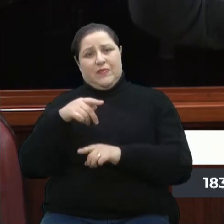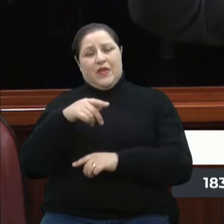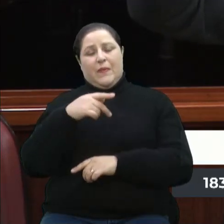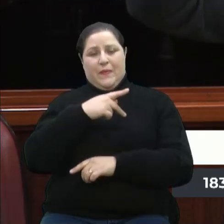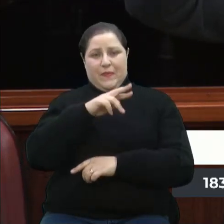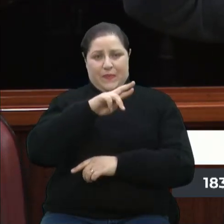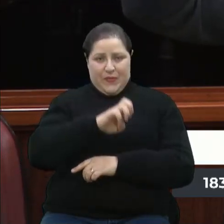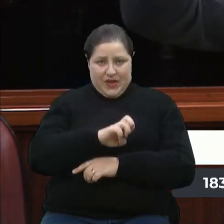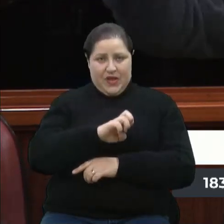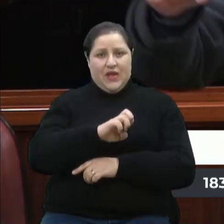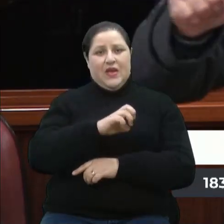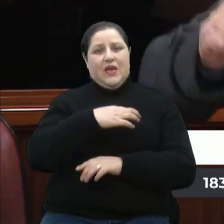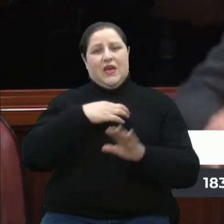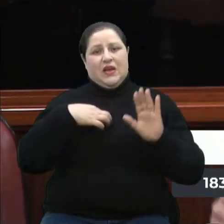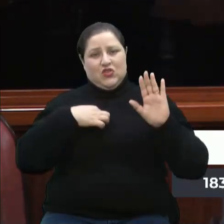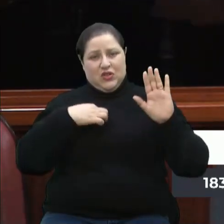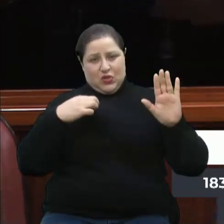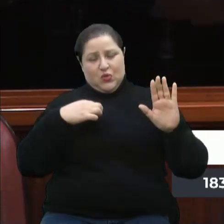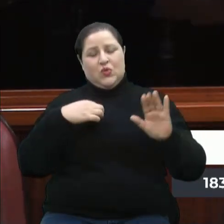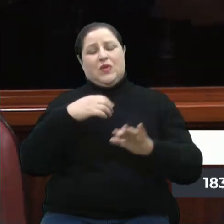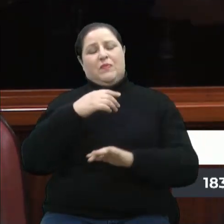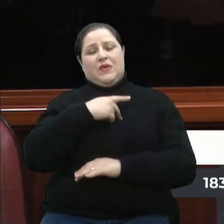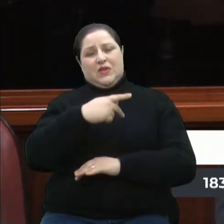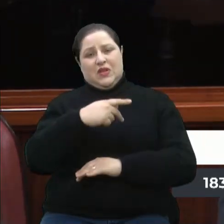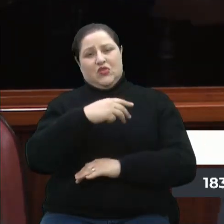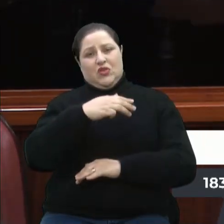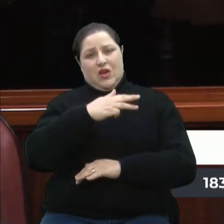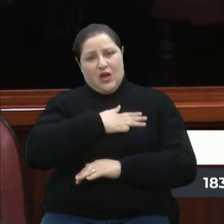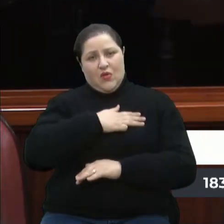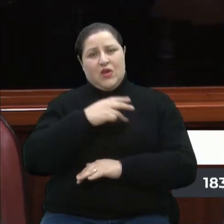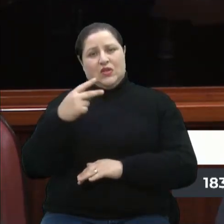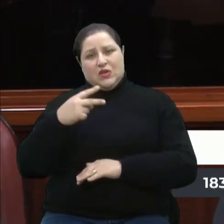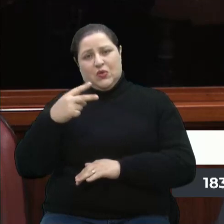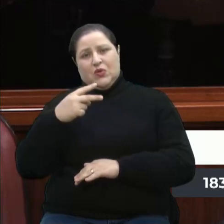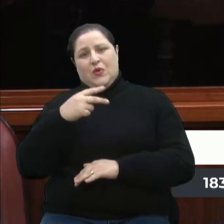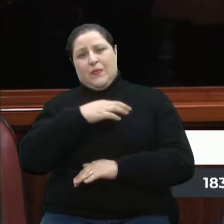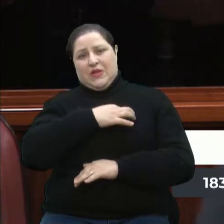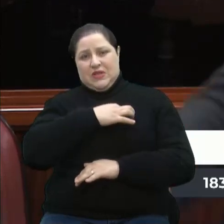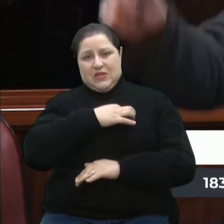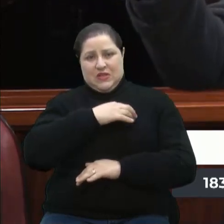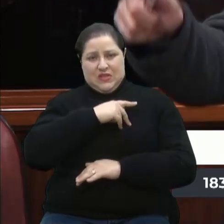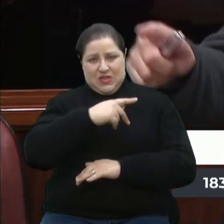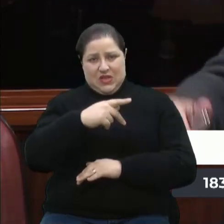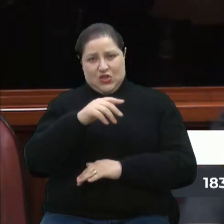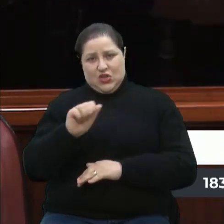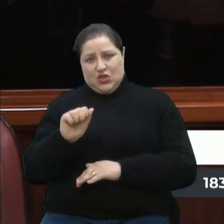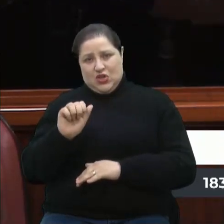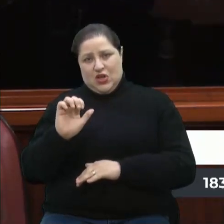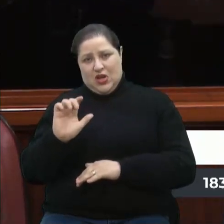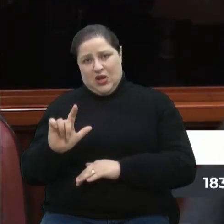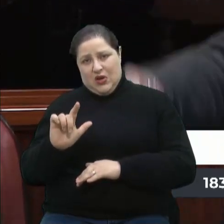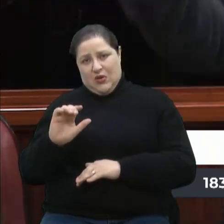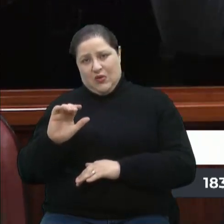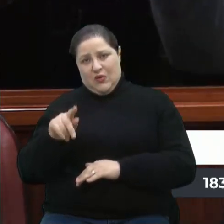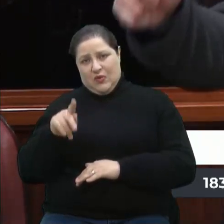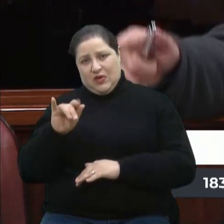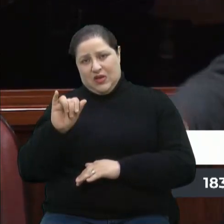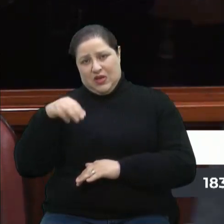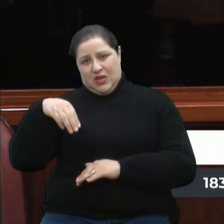Denise, a pré-candidatura do presidente Lula, do vice-presidente Alckmin, querendo discutir a função da Petrobras,